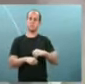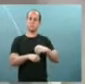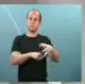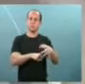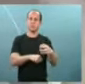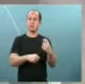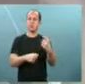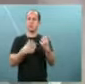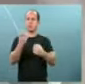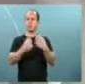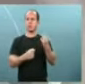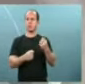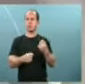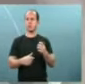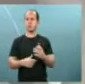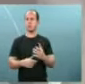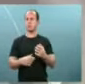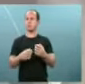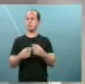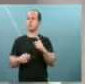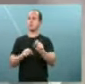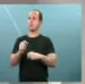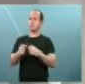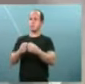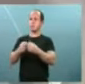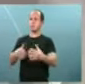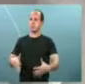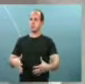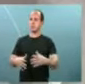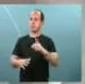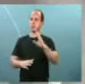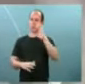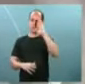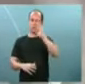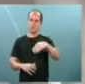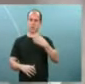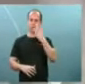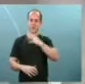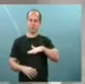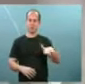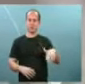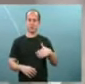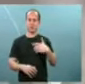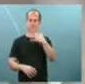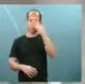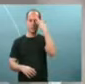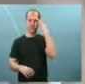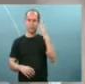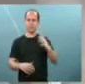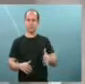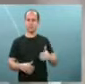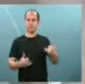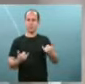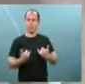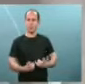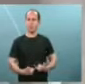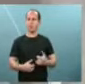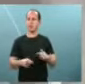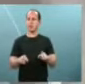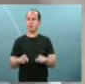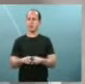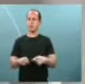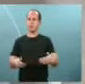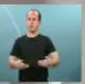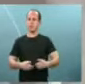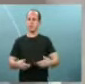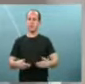isso sendo prejudicial diretamente para as crianças, para a desnutrição, para a fome e até